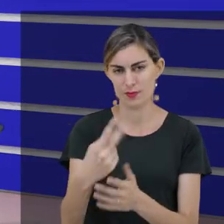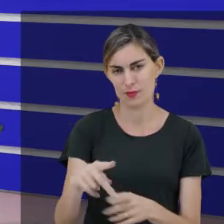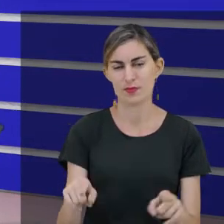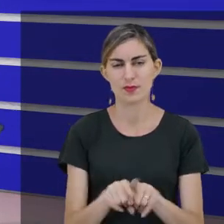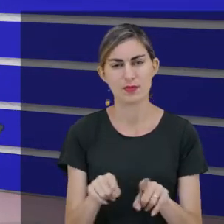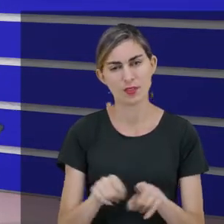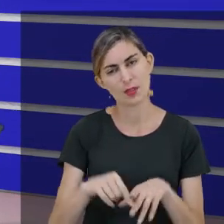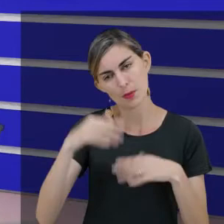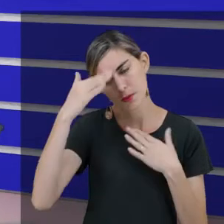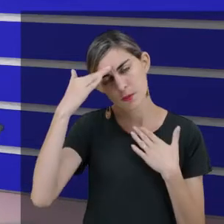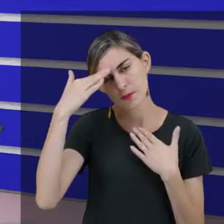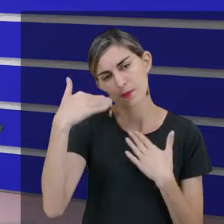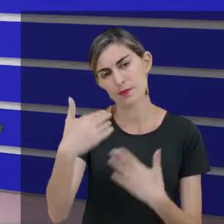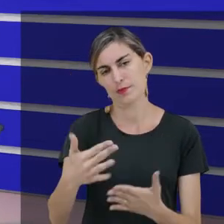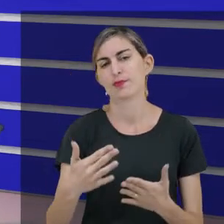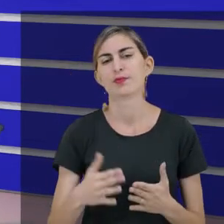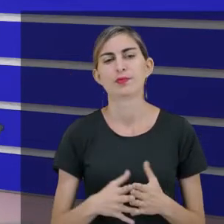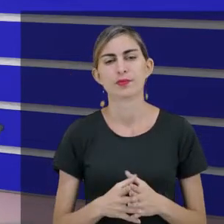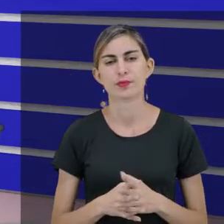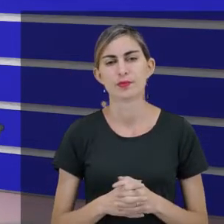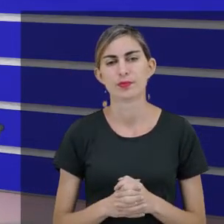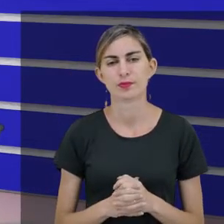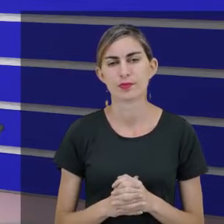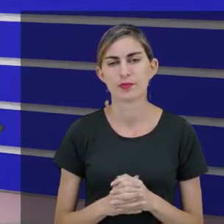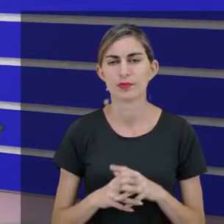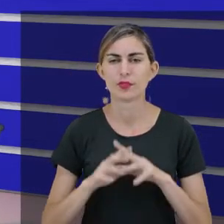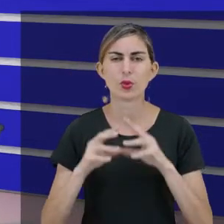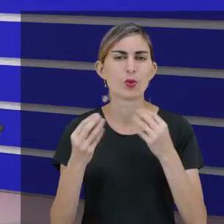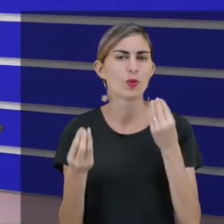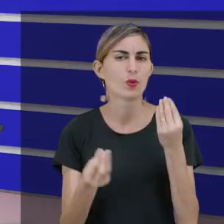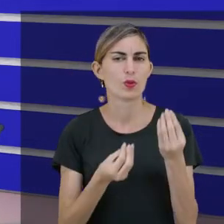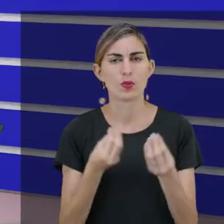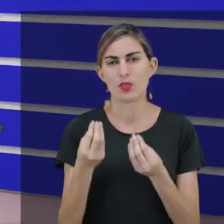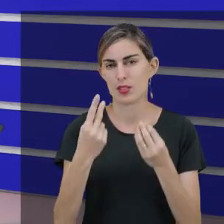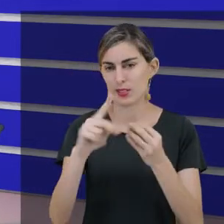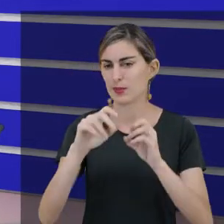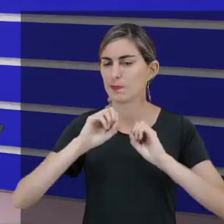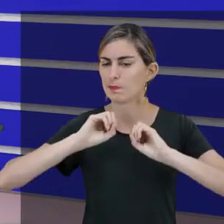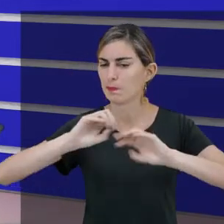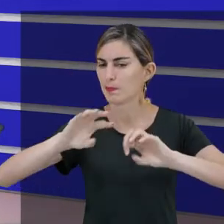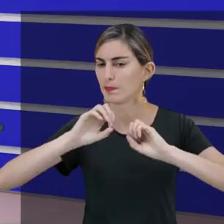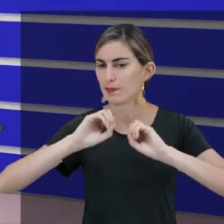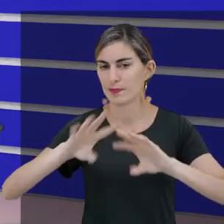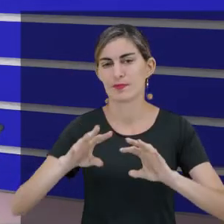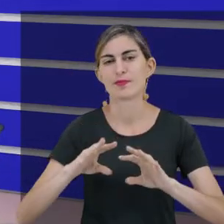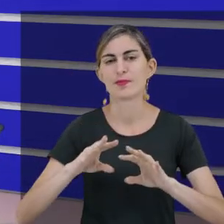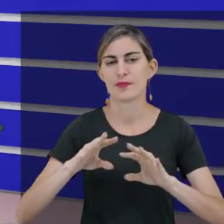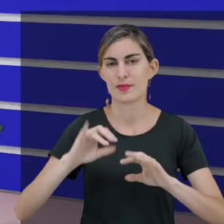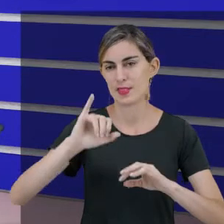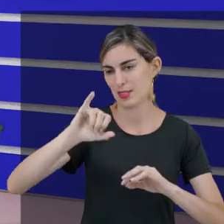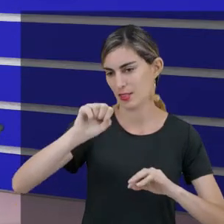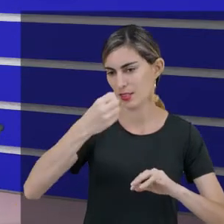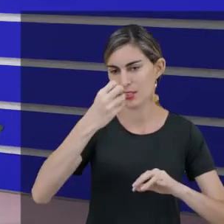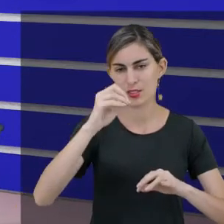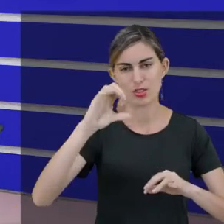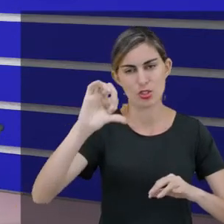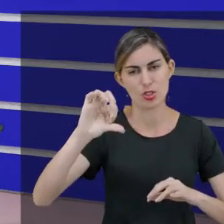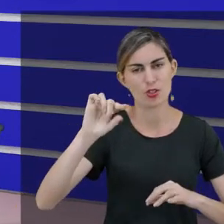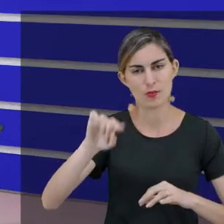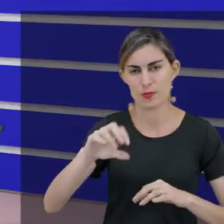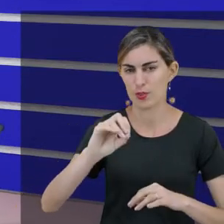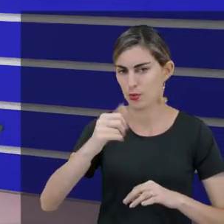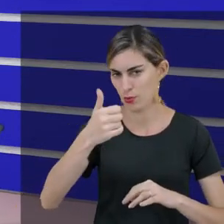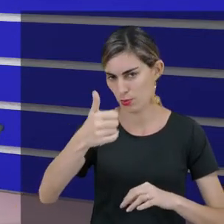estão agradecidos, né, com esse ensinamento, né, sobre a ISO 9001, né, que é